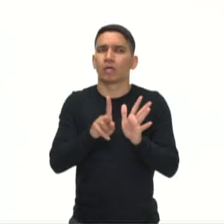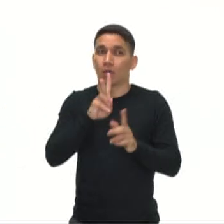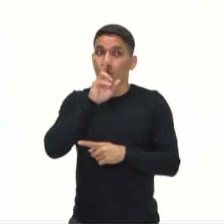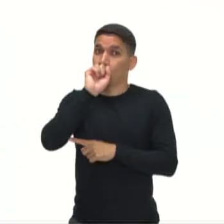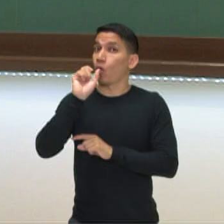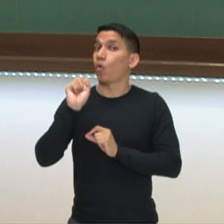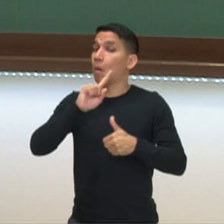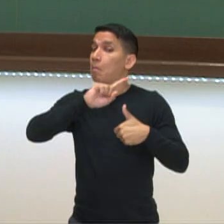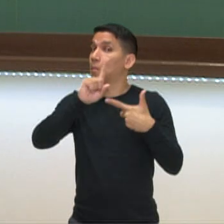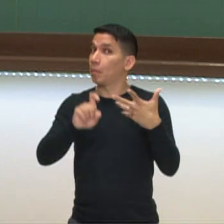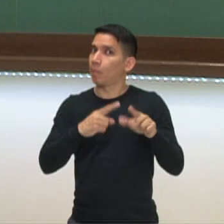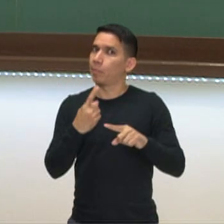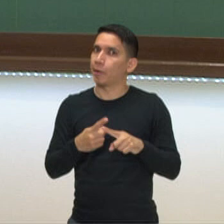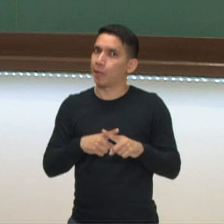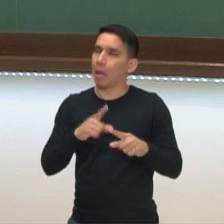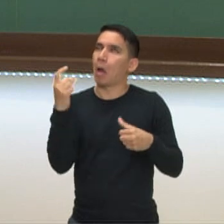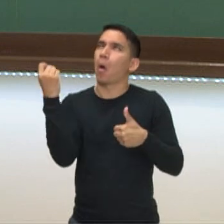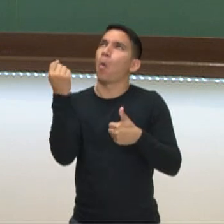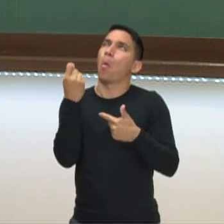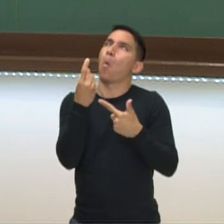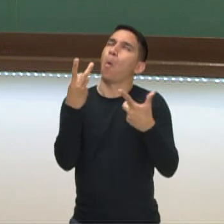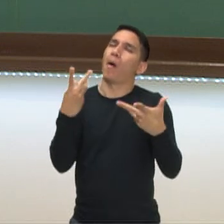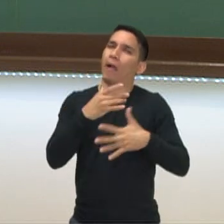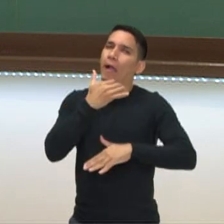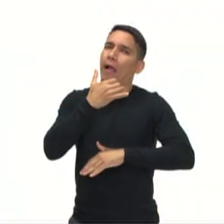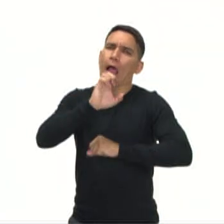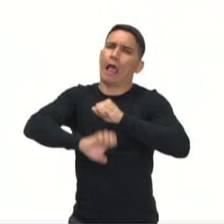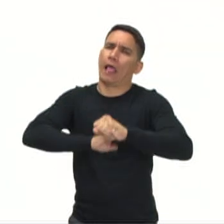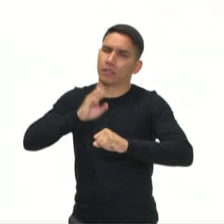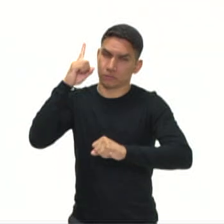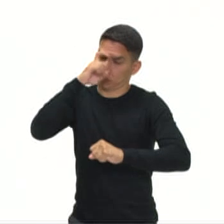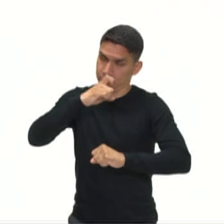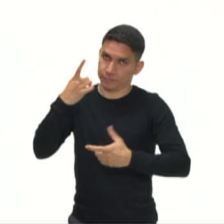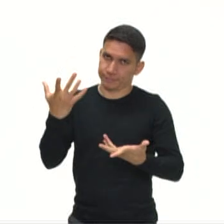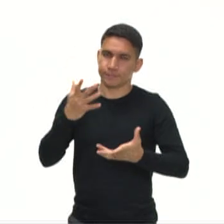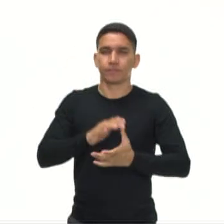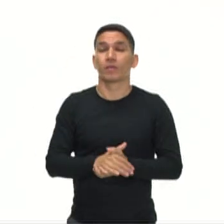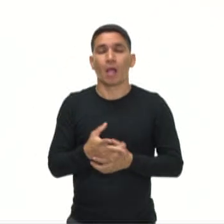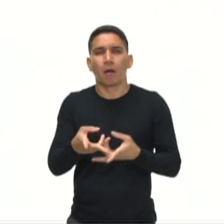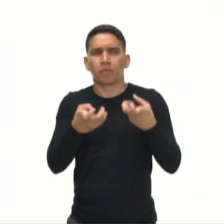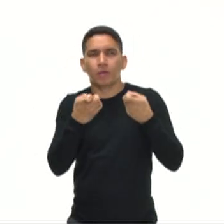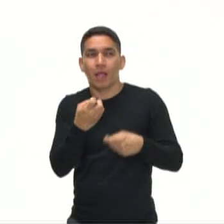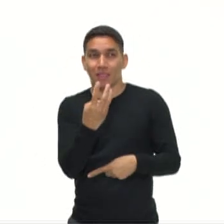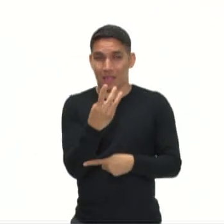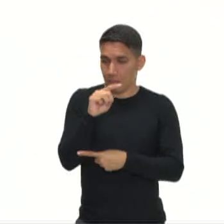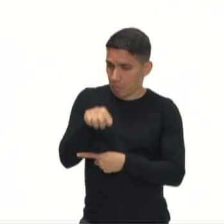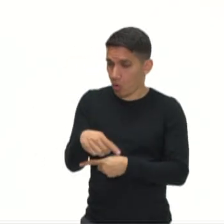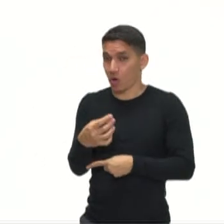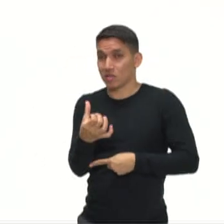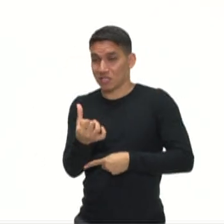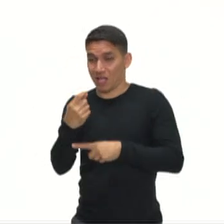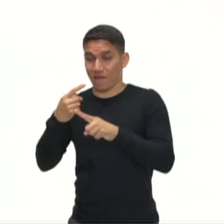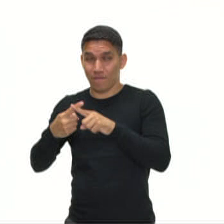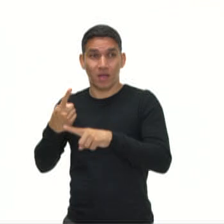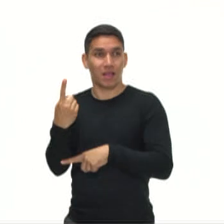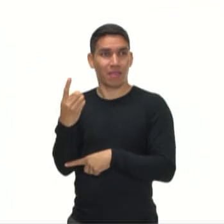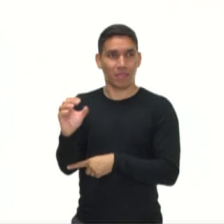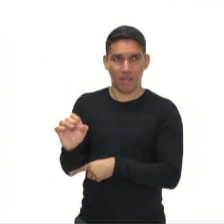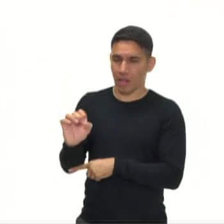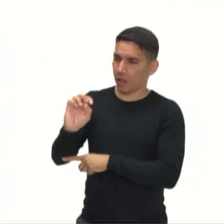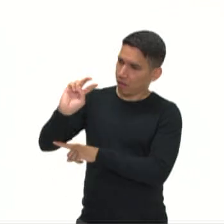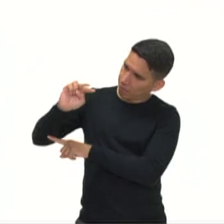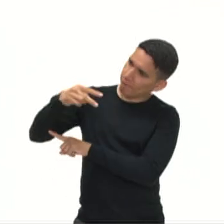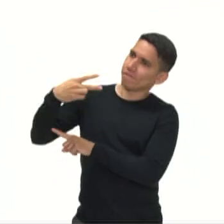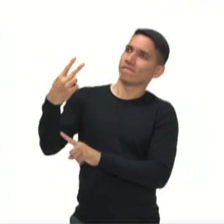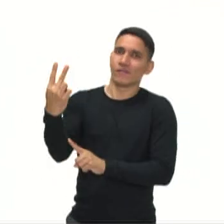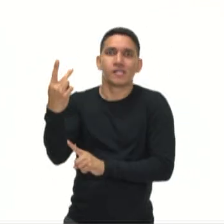que contar elétrons é muito difícil, tá, gente? Verifica-se que passam 3,6 vezes 10 elevado a 21 elétrons, que é